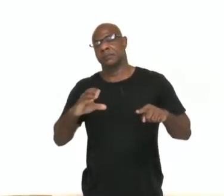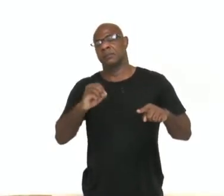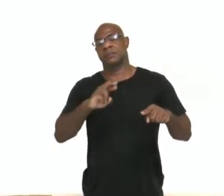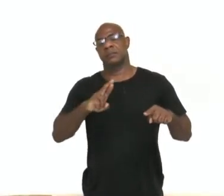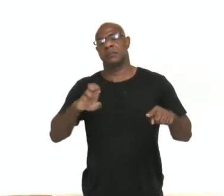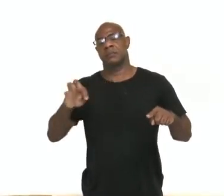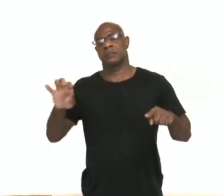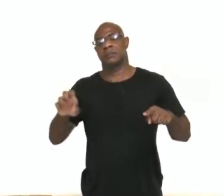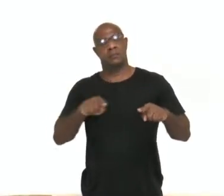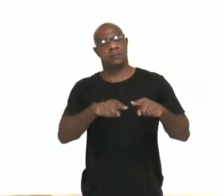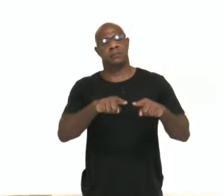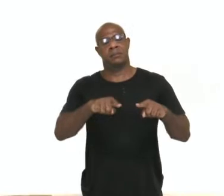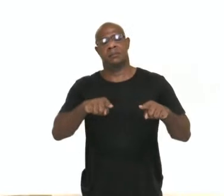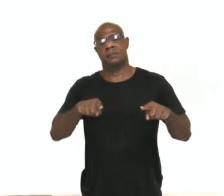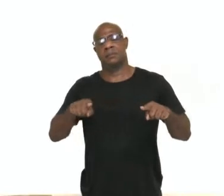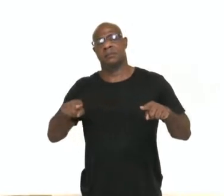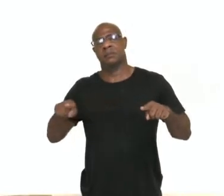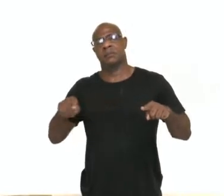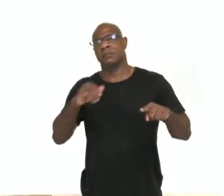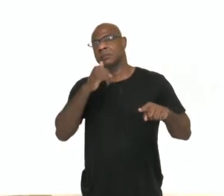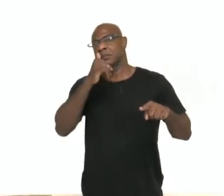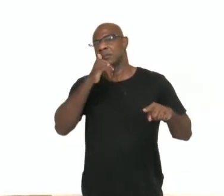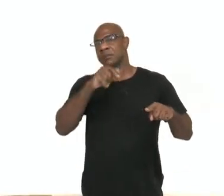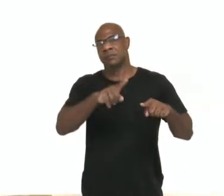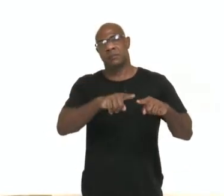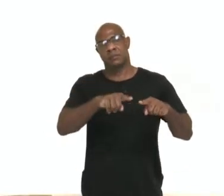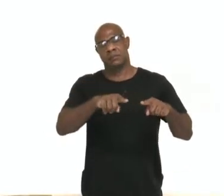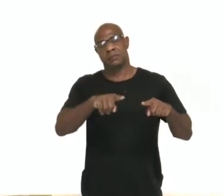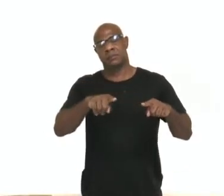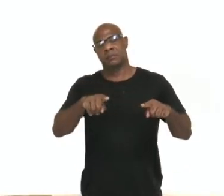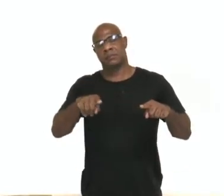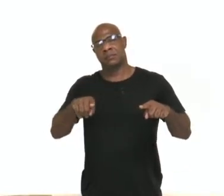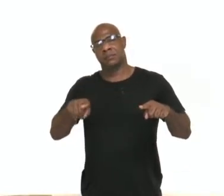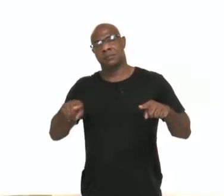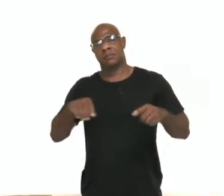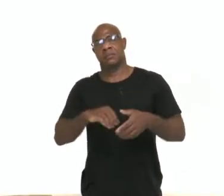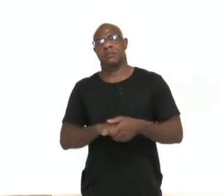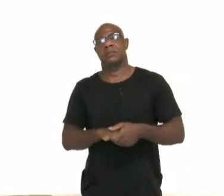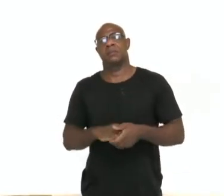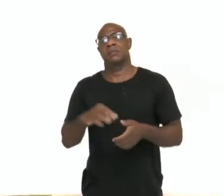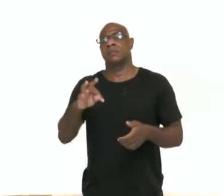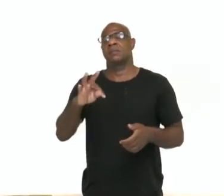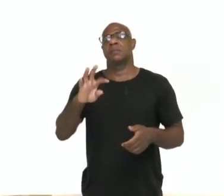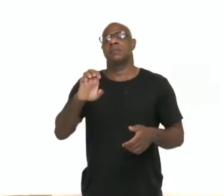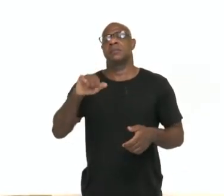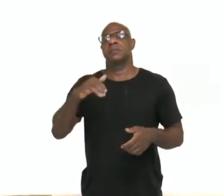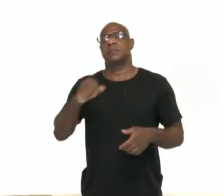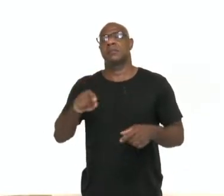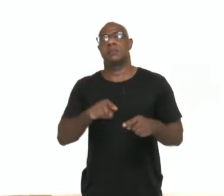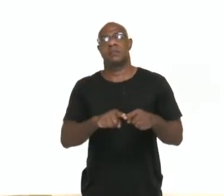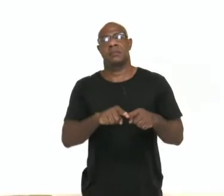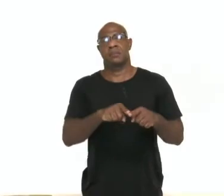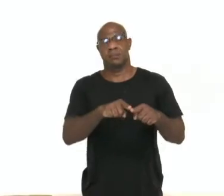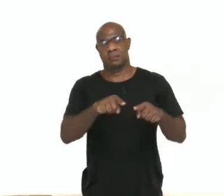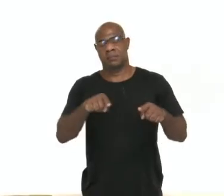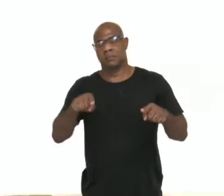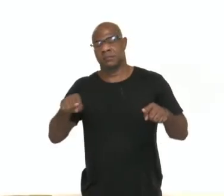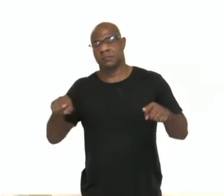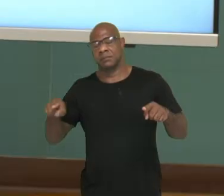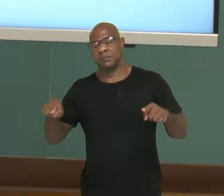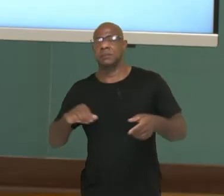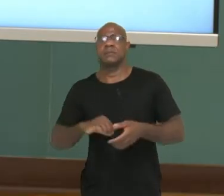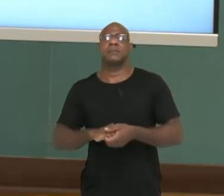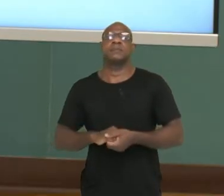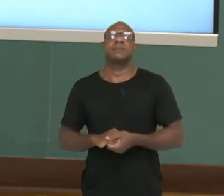Aqui vai sair do polo positivo. Aqui vai sair do polo positivo. A tensão também tem a mesma orientação de polaridade, tá? Negativo